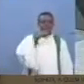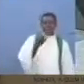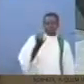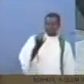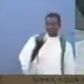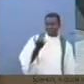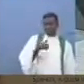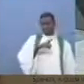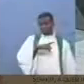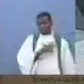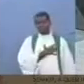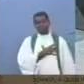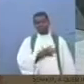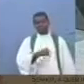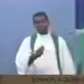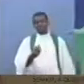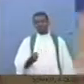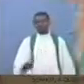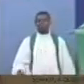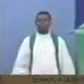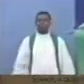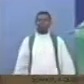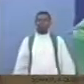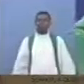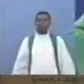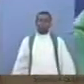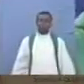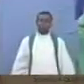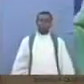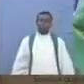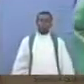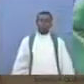Por isso que quando a mulher está grávida, fala que está esperando o neném. A única coisa a fazer é esperar.